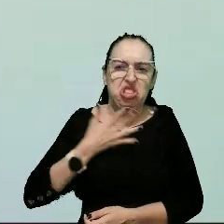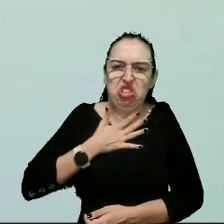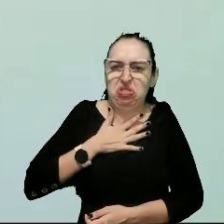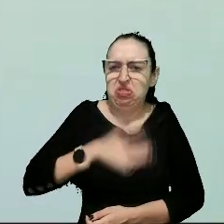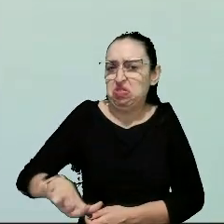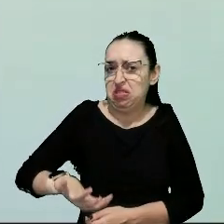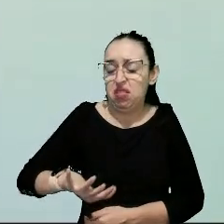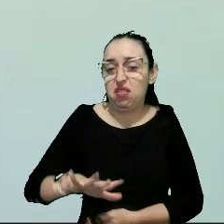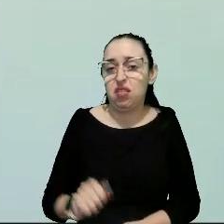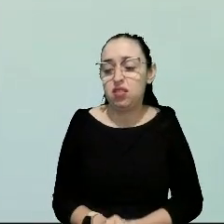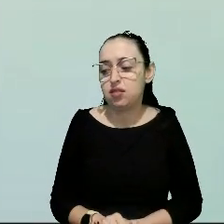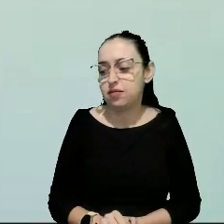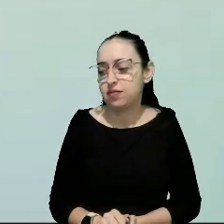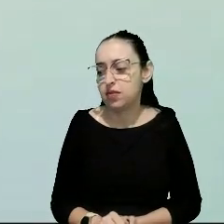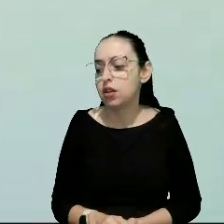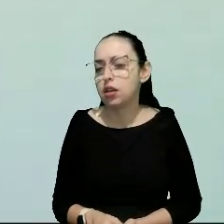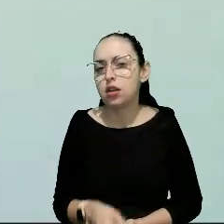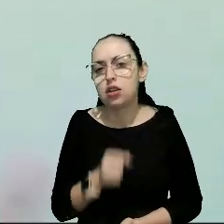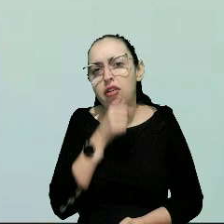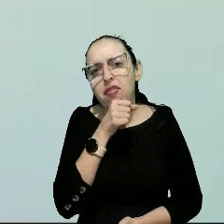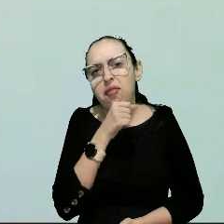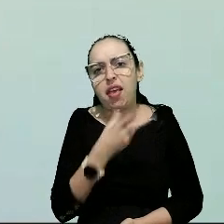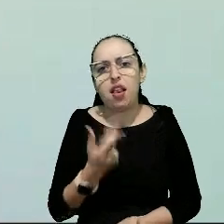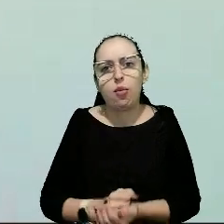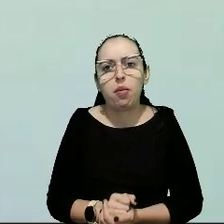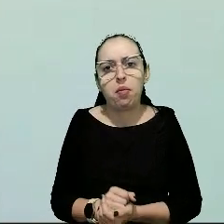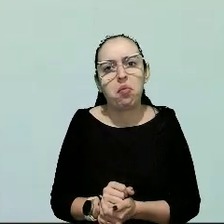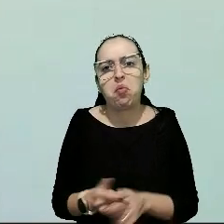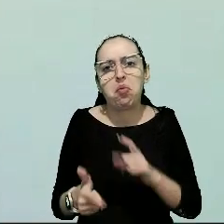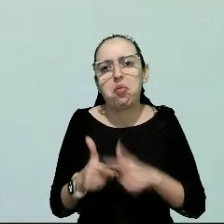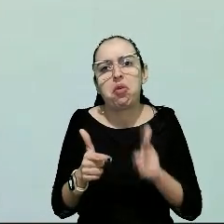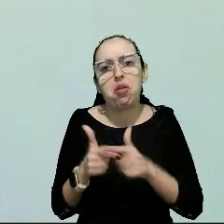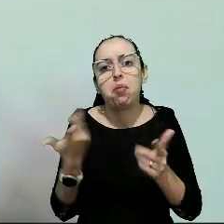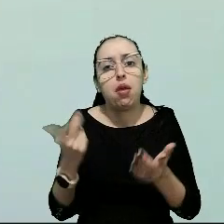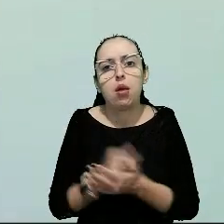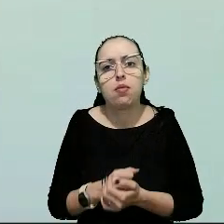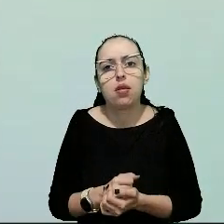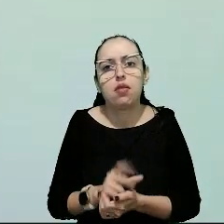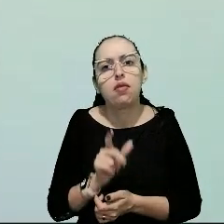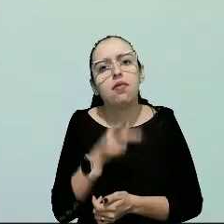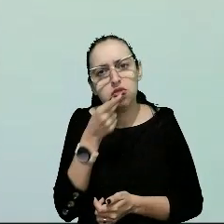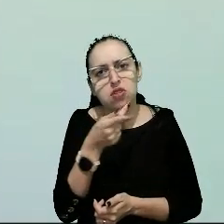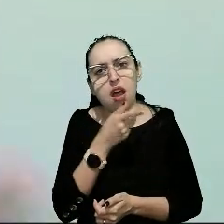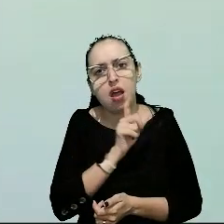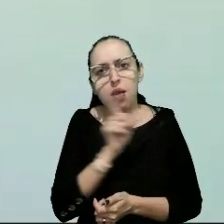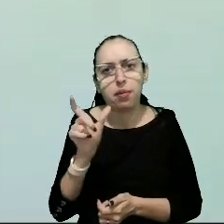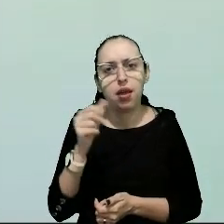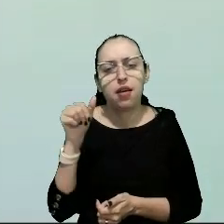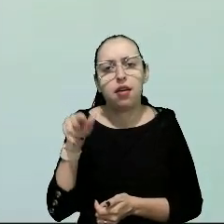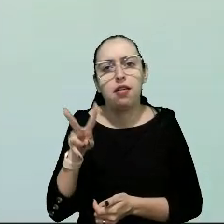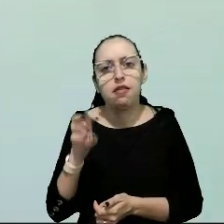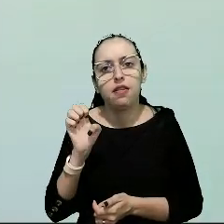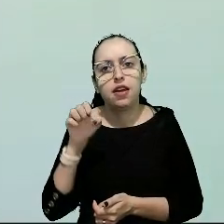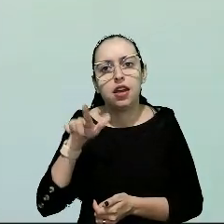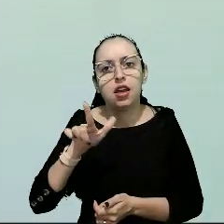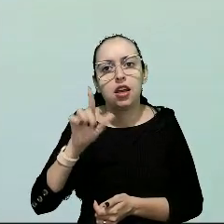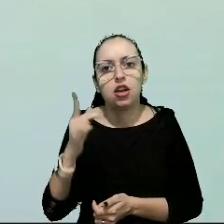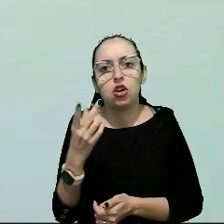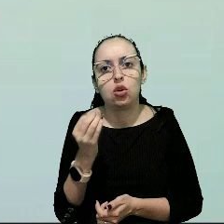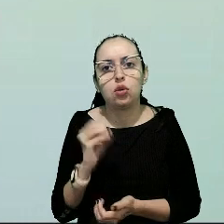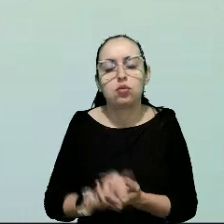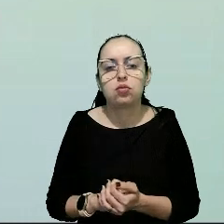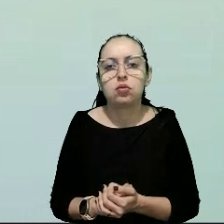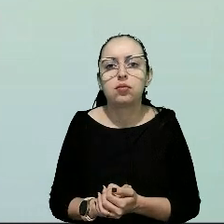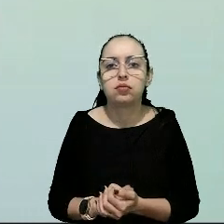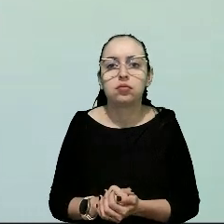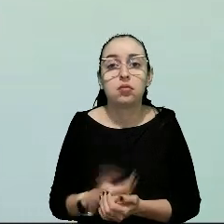idade, eles odeiam. Eu falo, eu sou velho mesmo, qual o problema? Eu falo velho. A única que não gosta é a